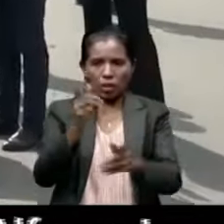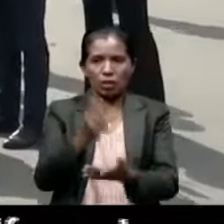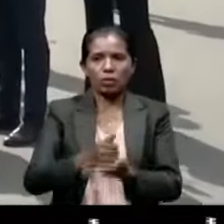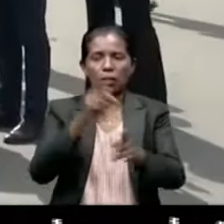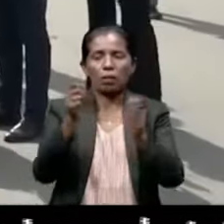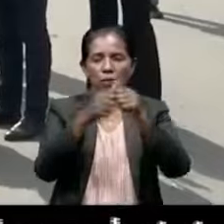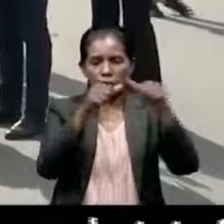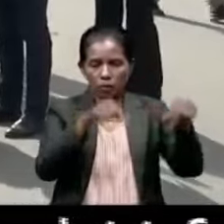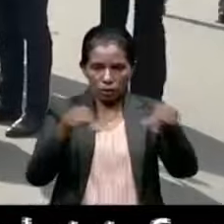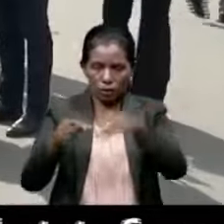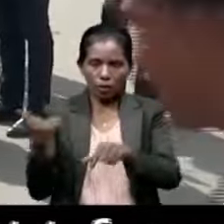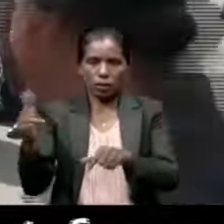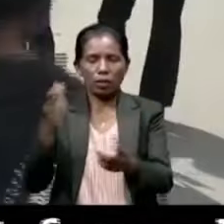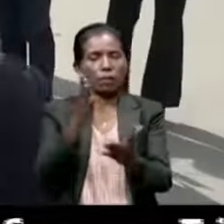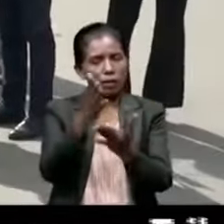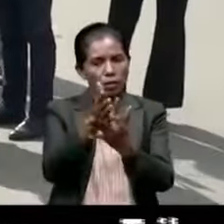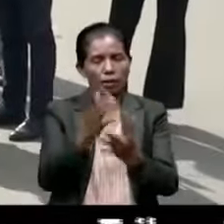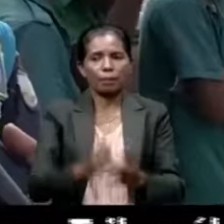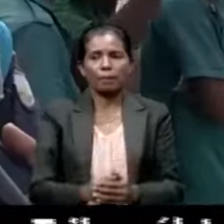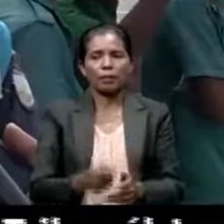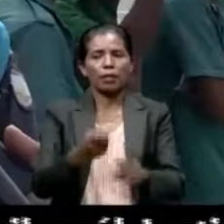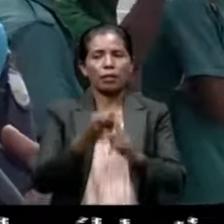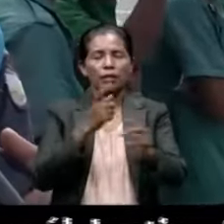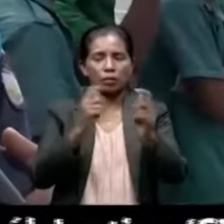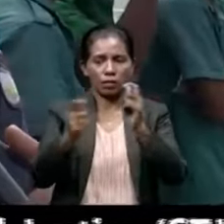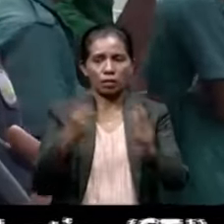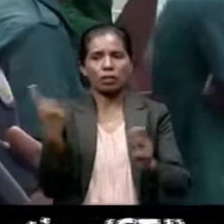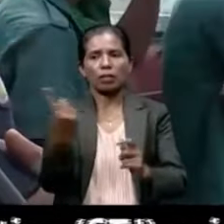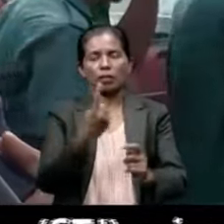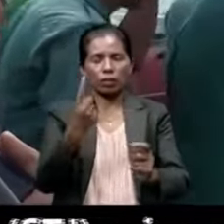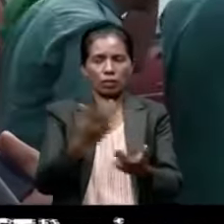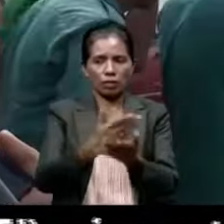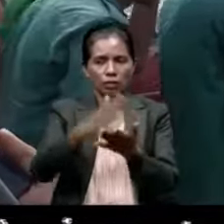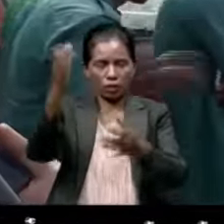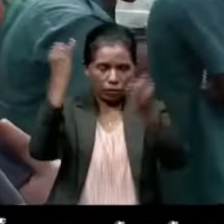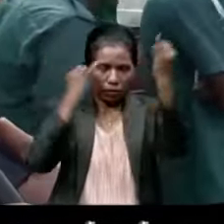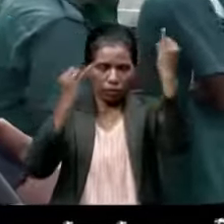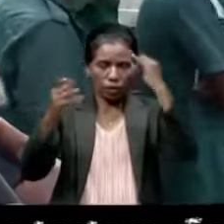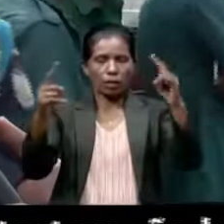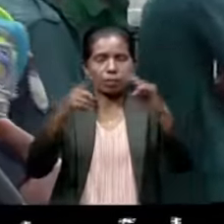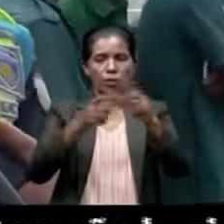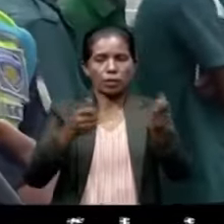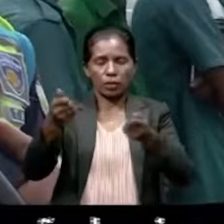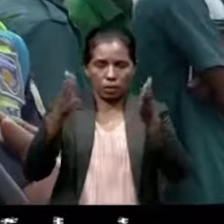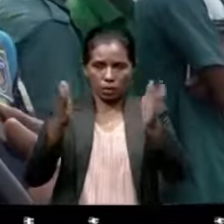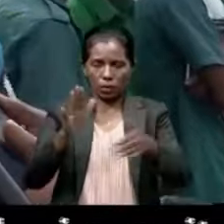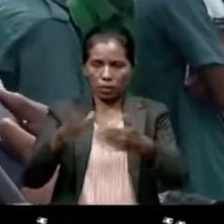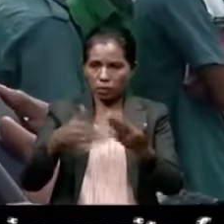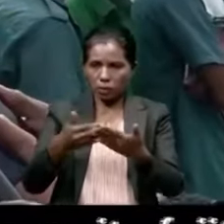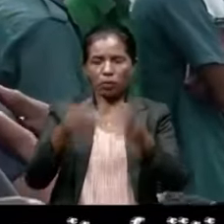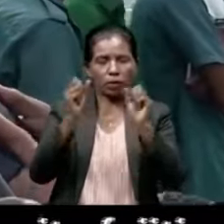deficiência sira bele acesso. Hoje parte de trânsito, na FATI, faz informação para motorista sira, a tu